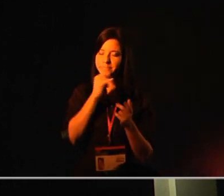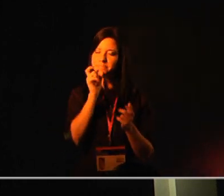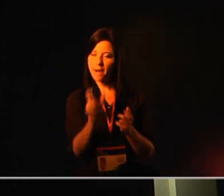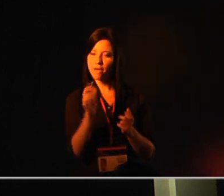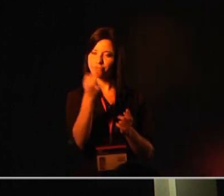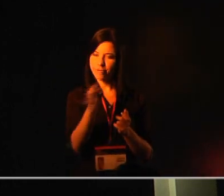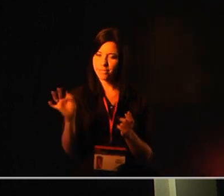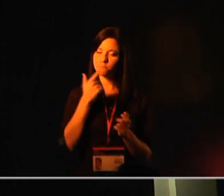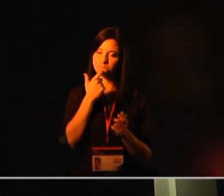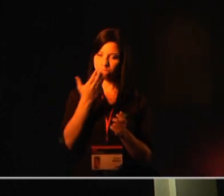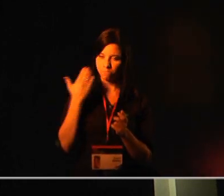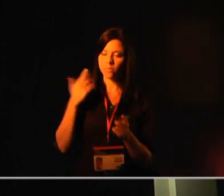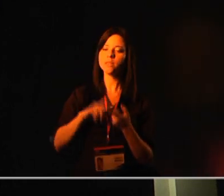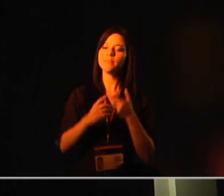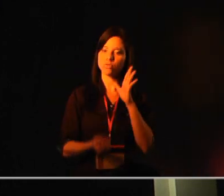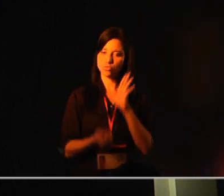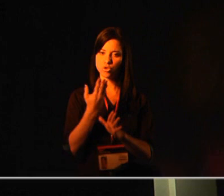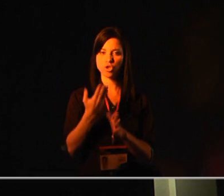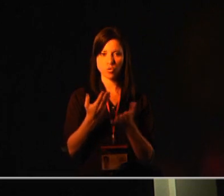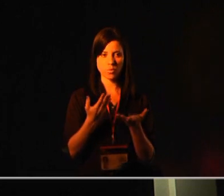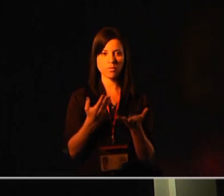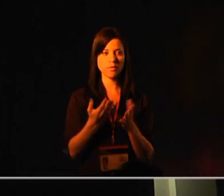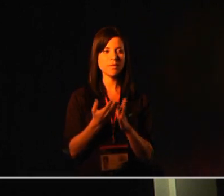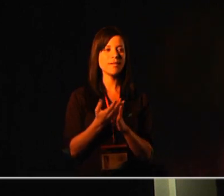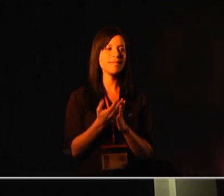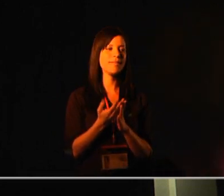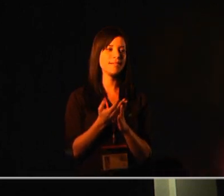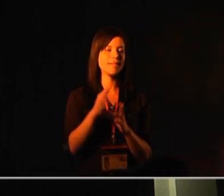há pouco tempo, surgiu mais um fato. Eu fui no Fundi.